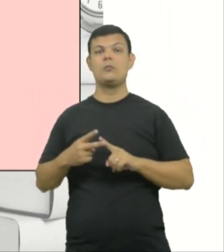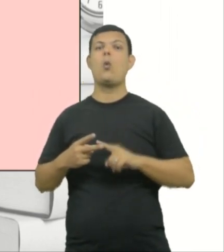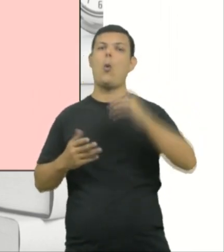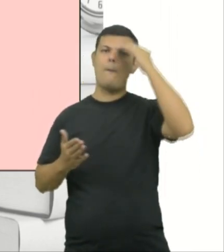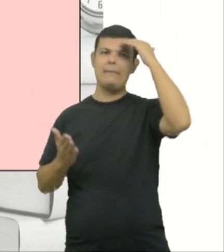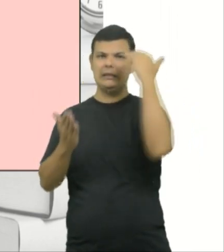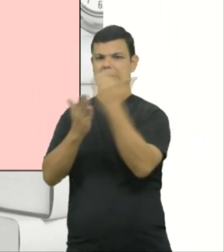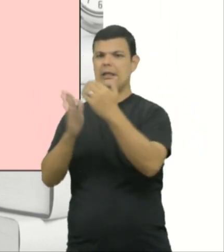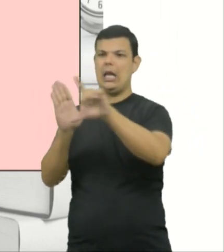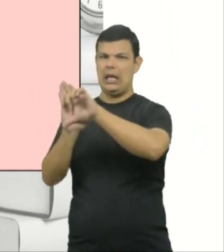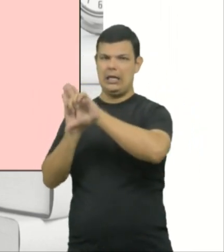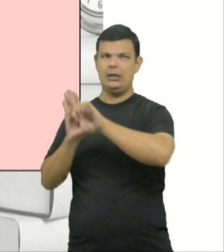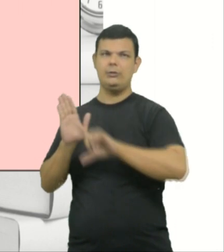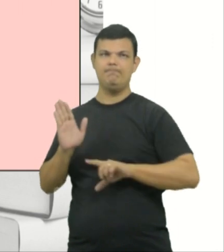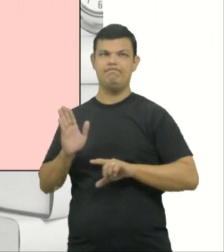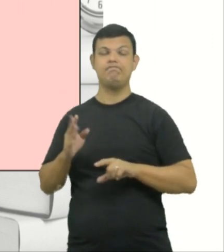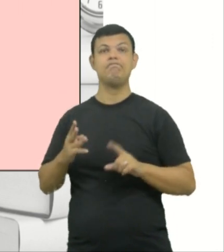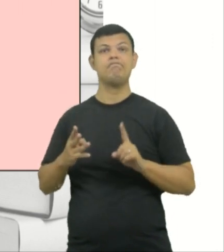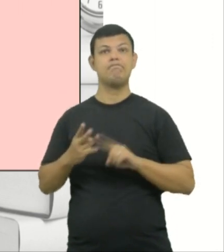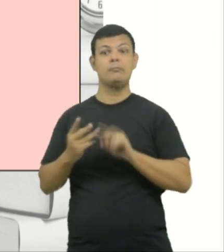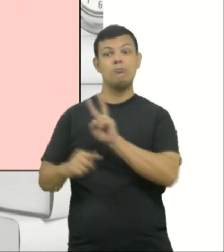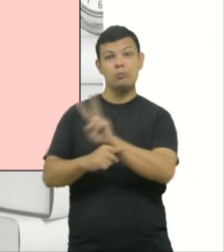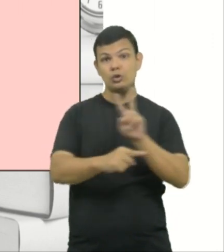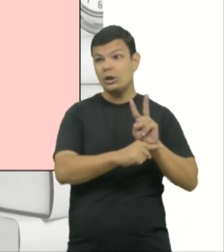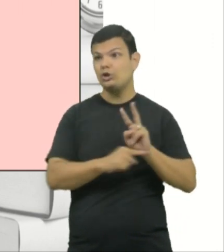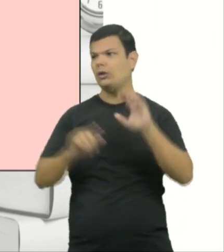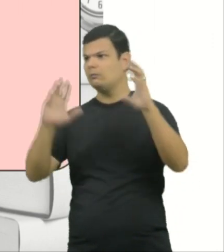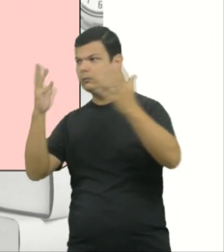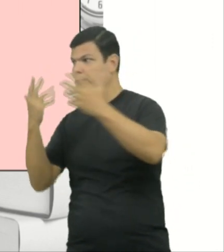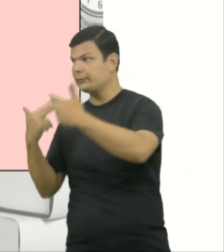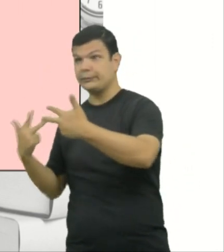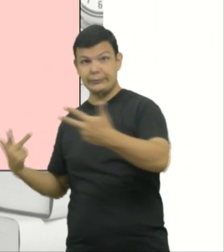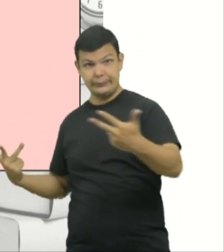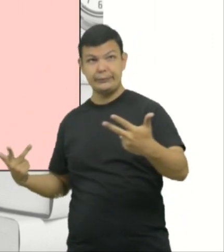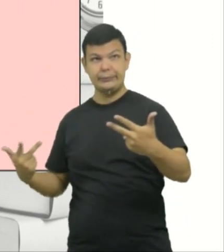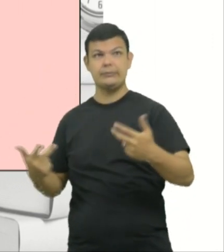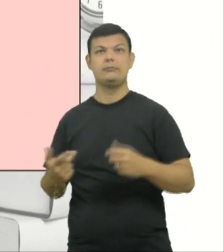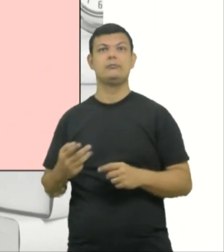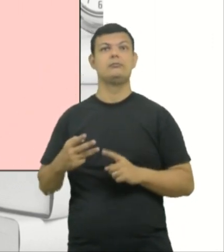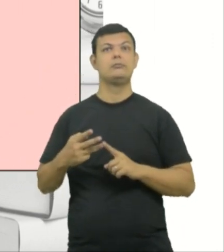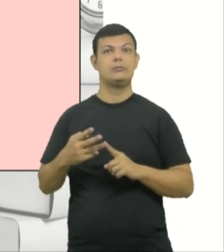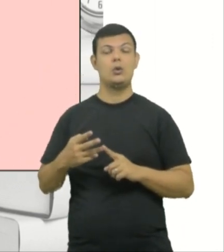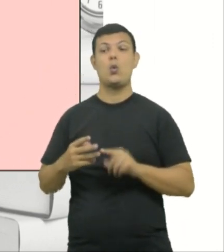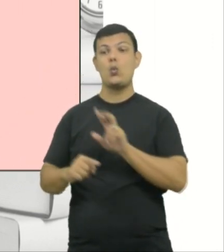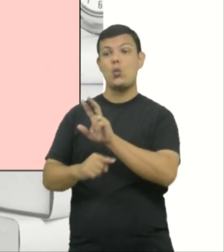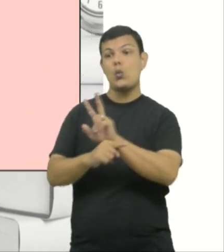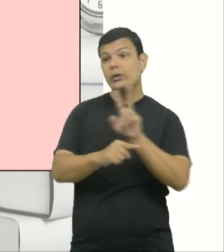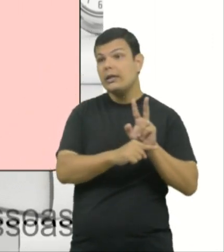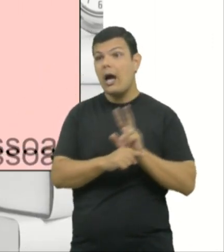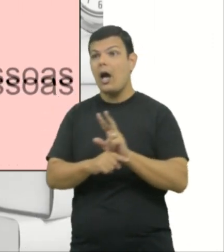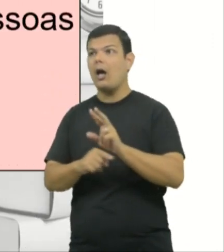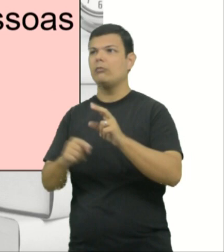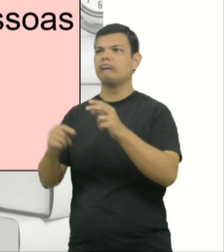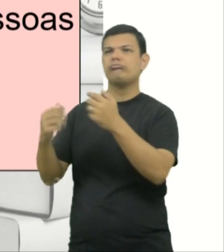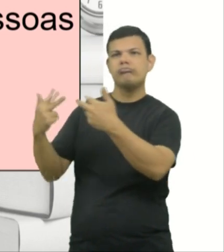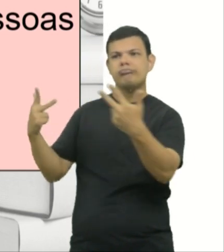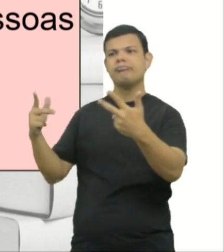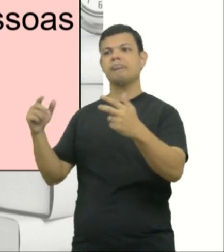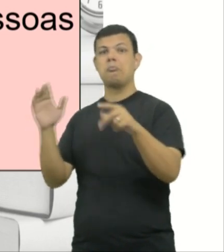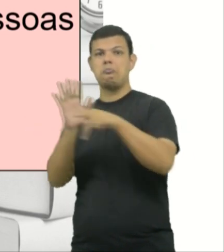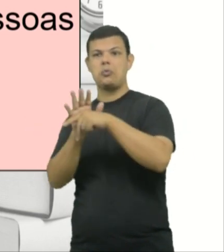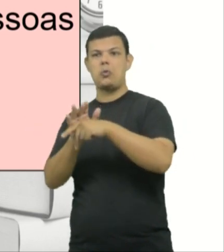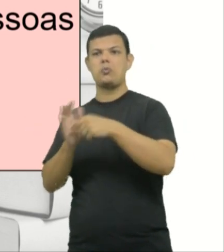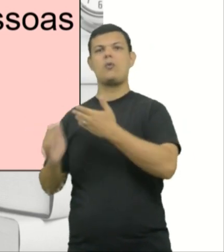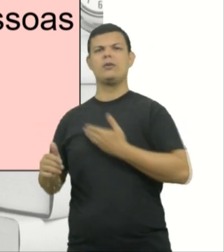as leis, proteger o meio ambiente, cuidar do patrimônio público. O que